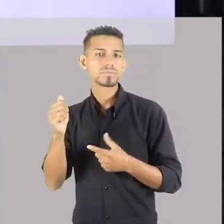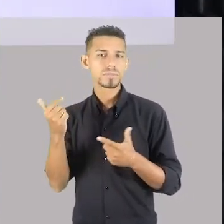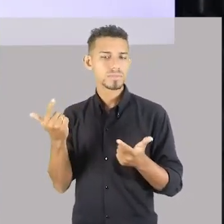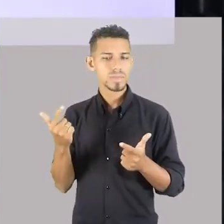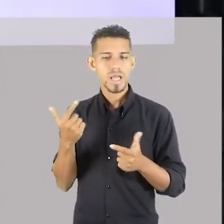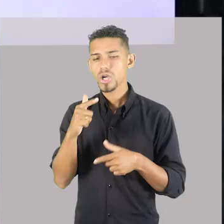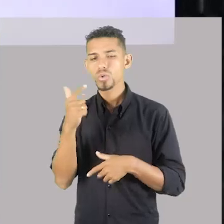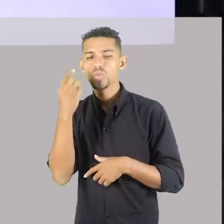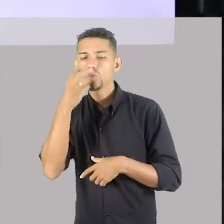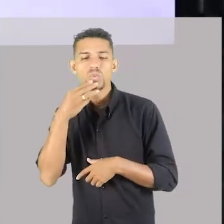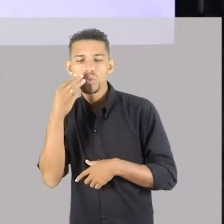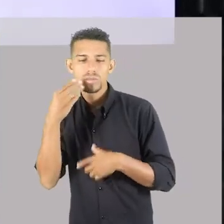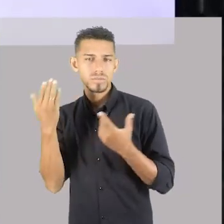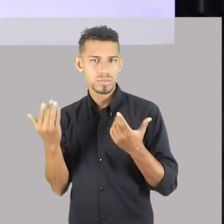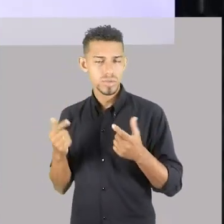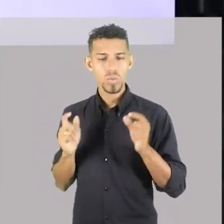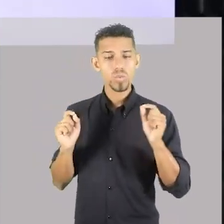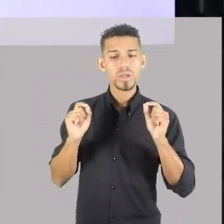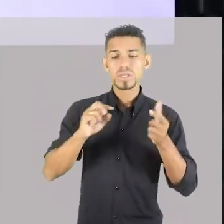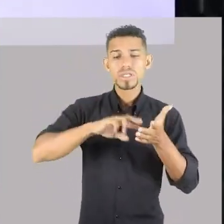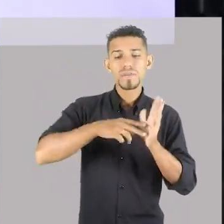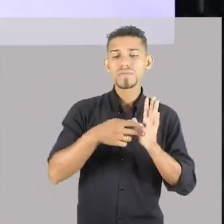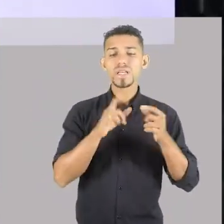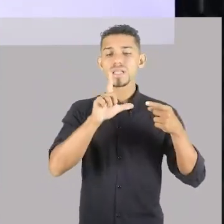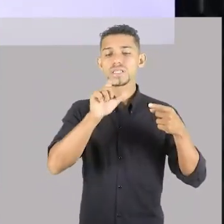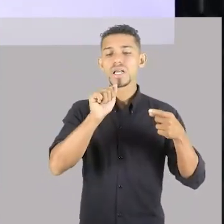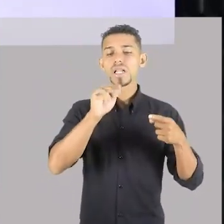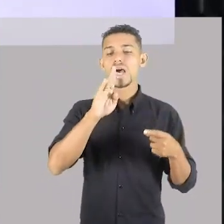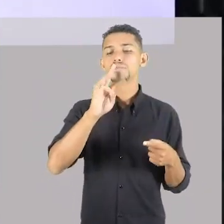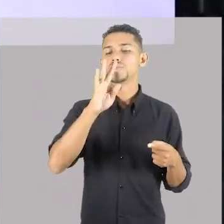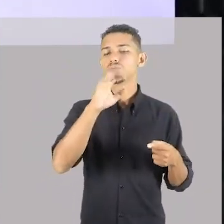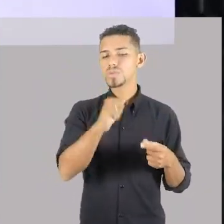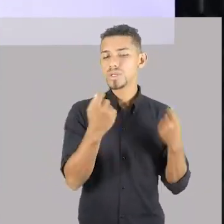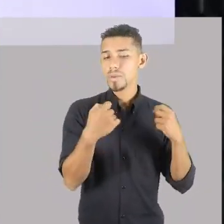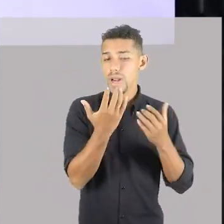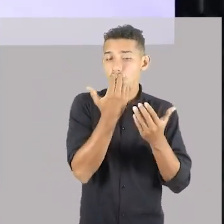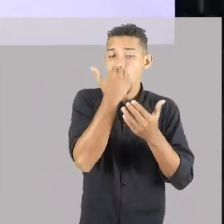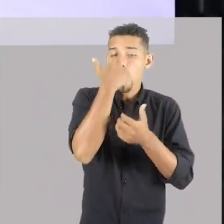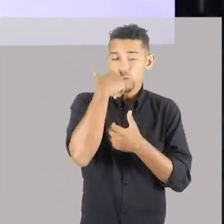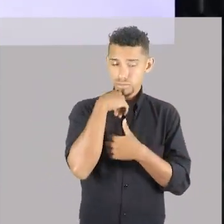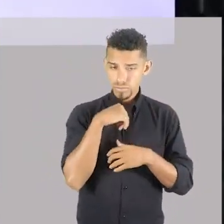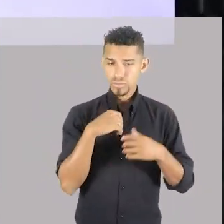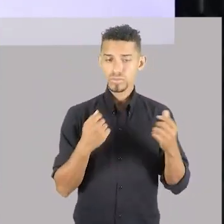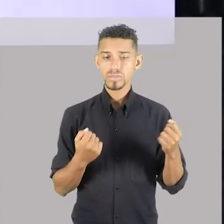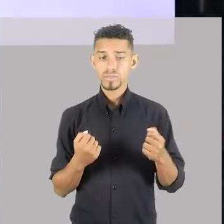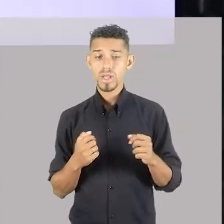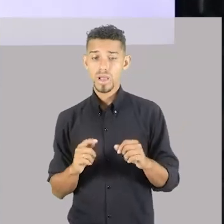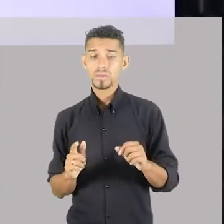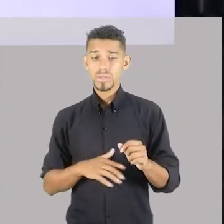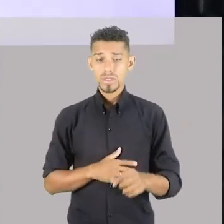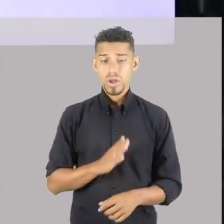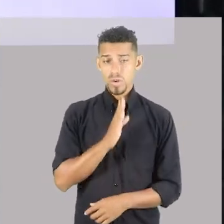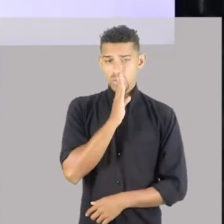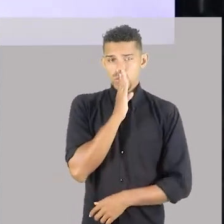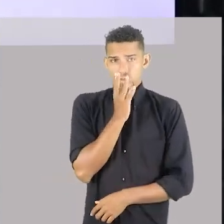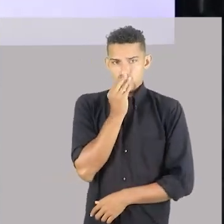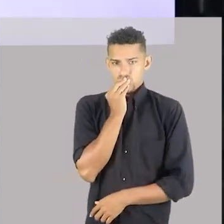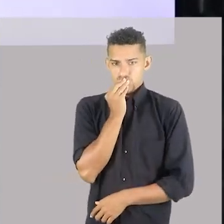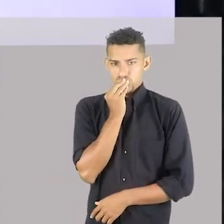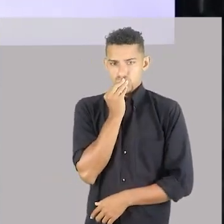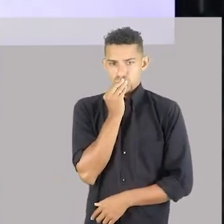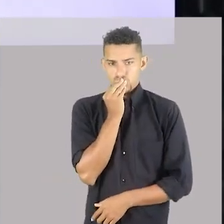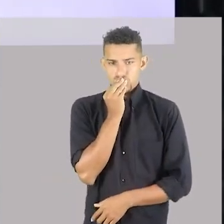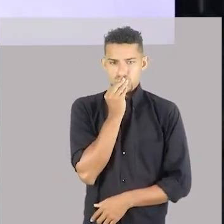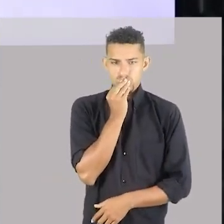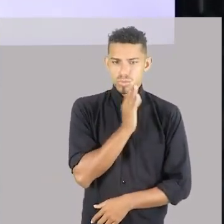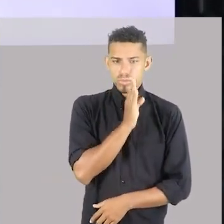a labuta. O que seria essa labuta que precisaria ser engolida, né? Mesmo calada a boca, né? A